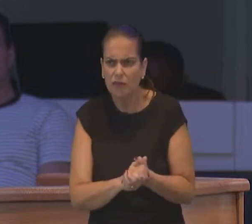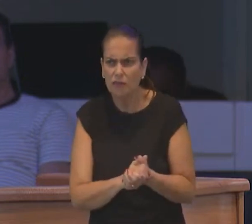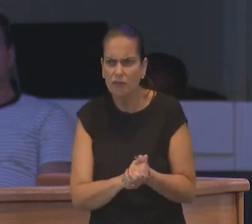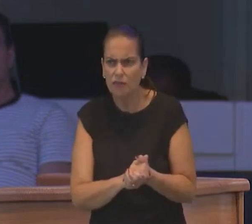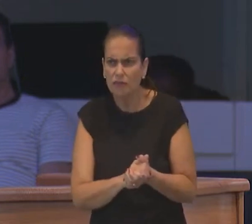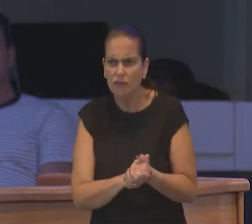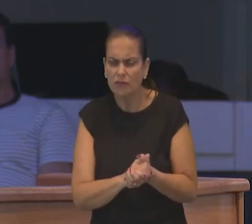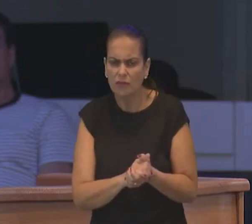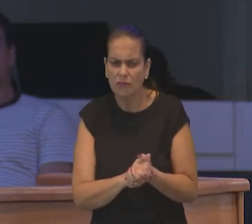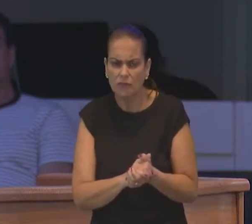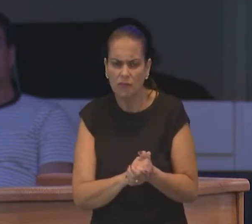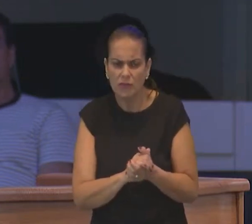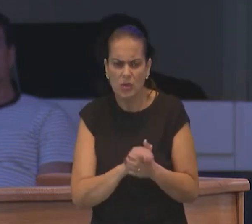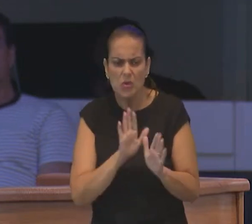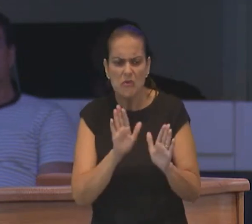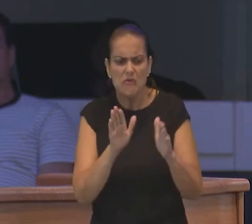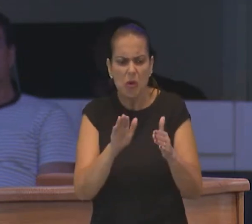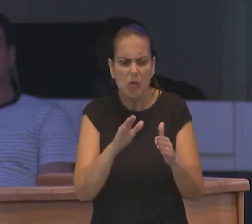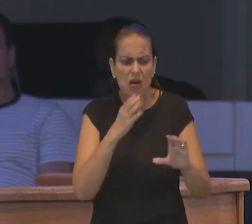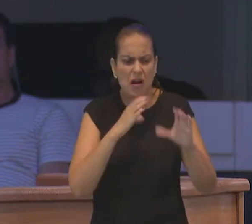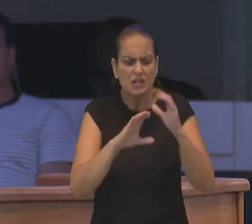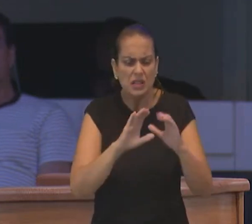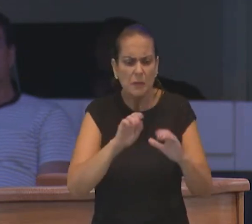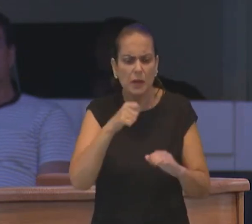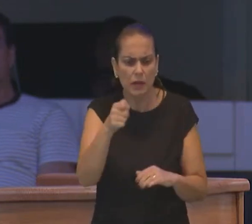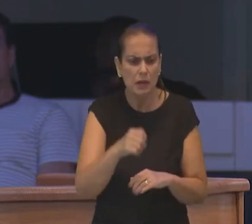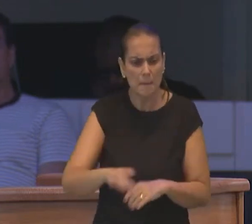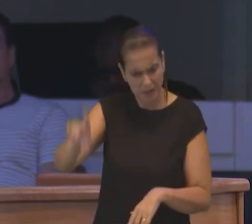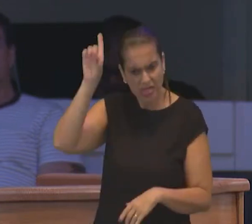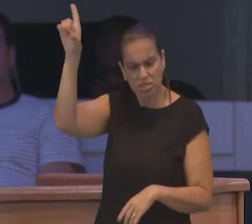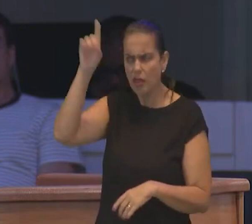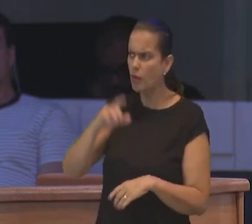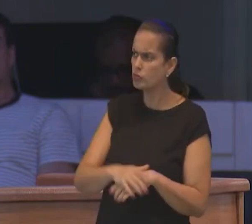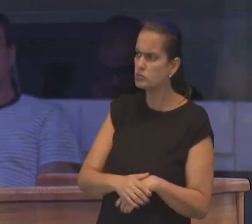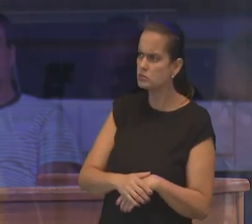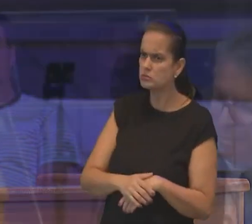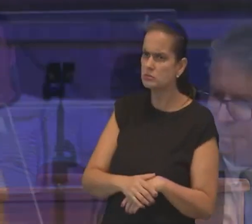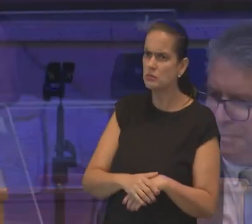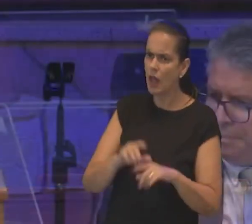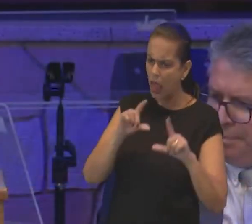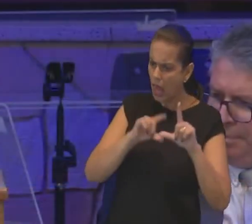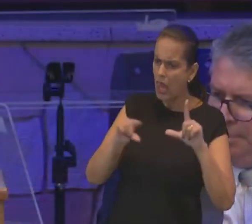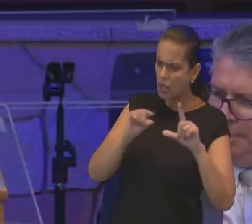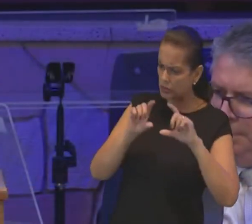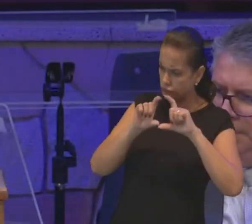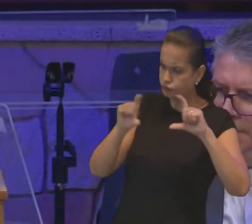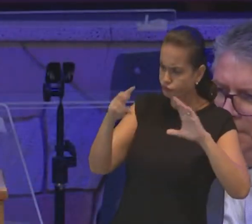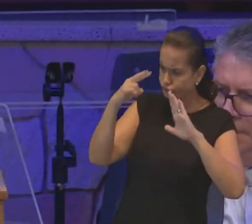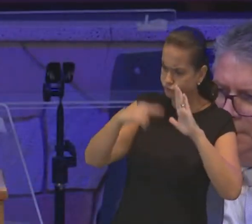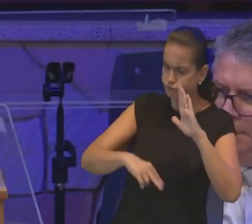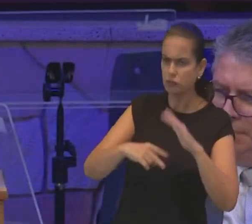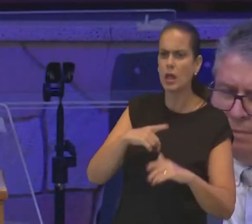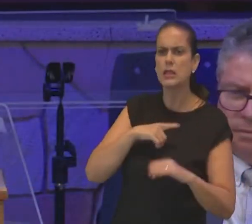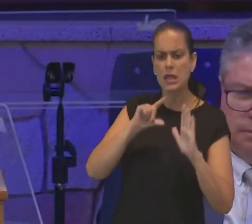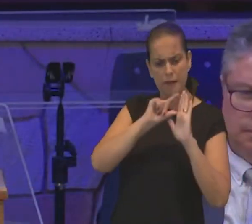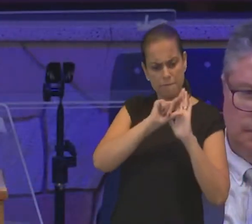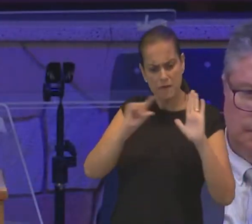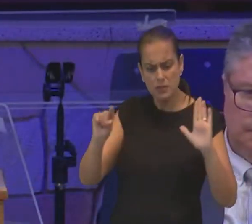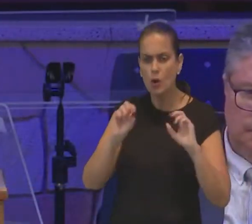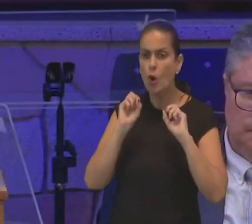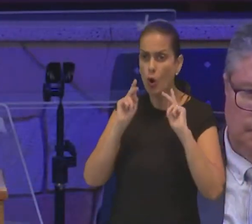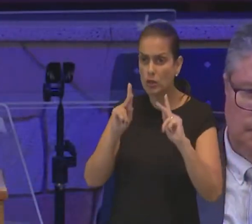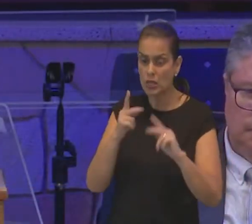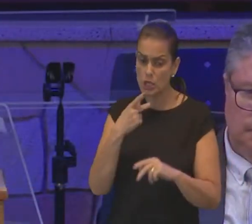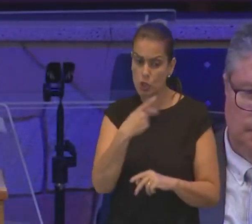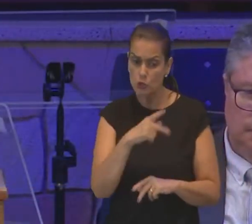Você está cantando para quem? Eu disse: para Deus, pastor. Olha aqui a letra da música. Eu estou vendo que tem versículos, mas a